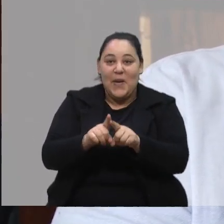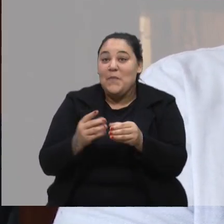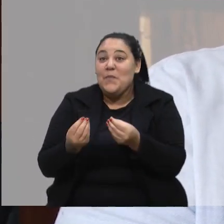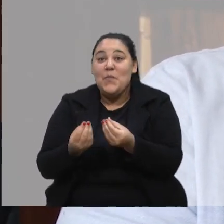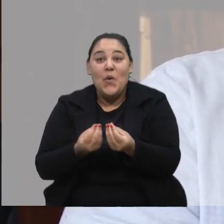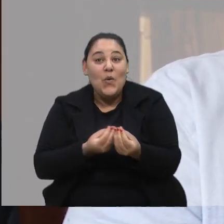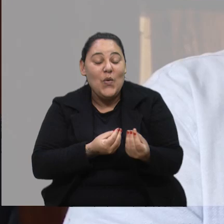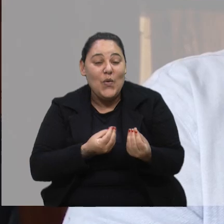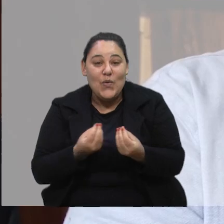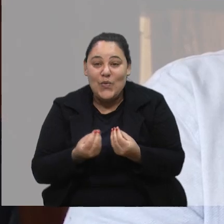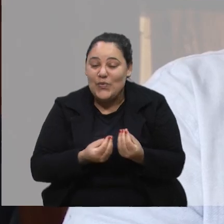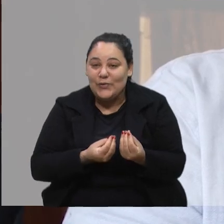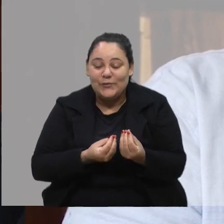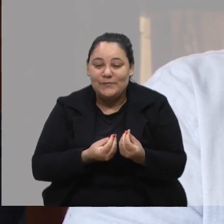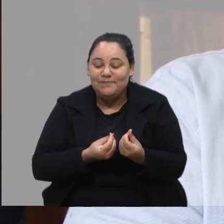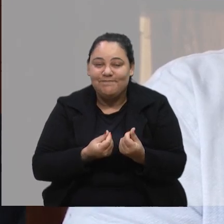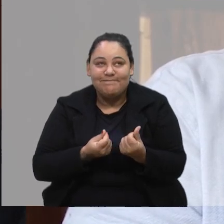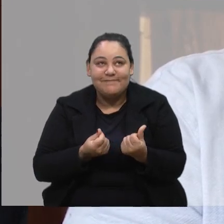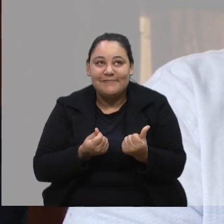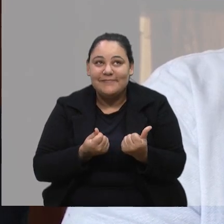muito